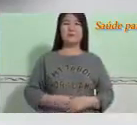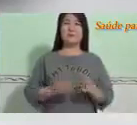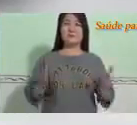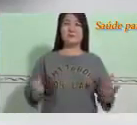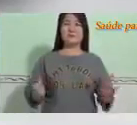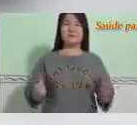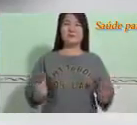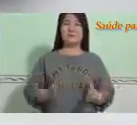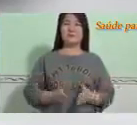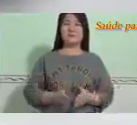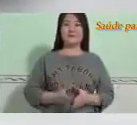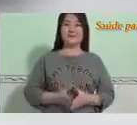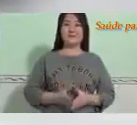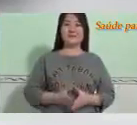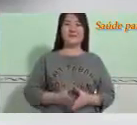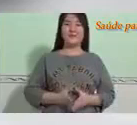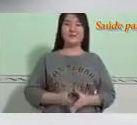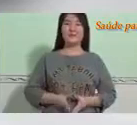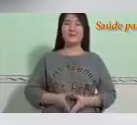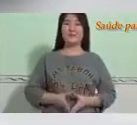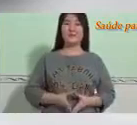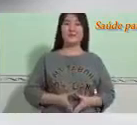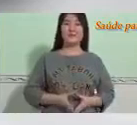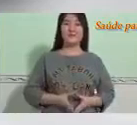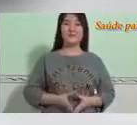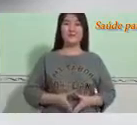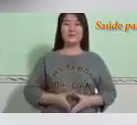O funcionamento do organismo do peixe.